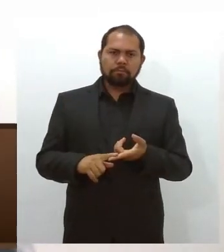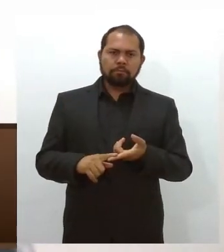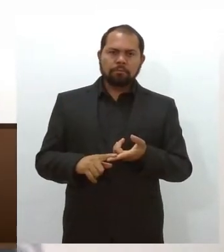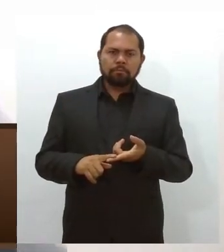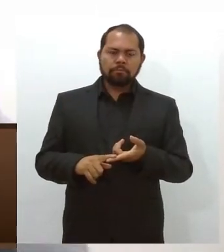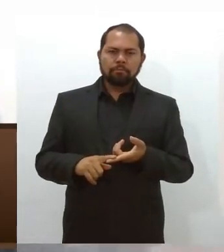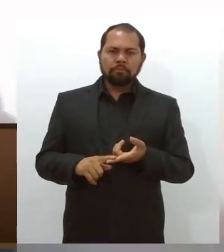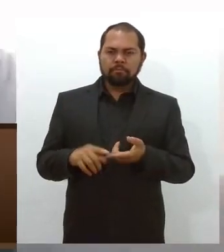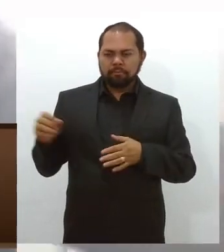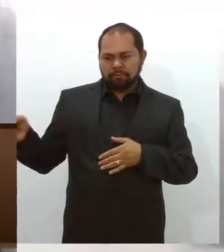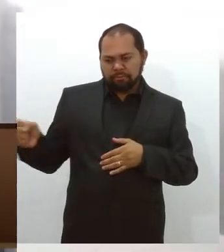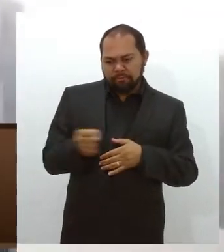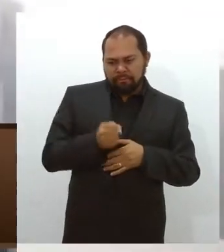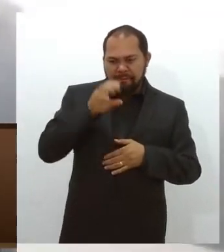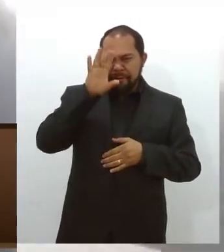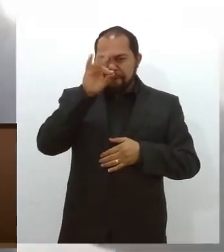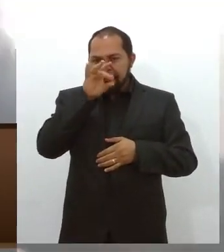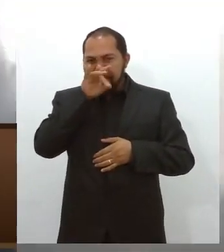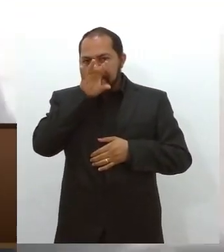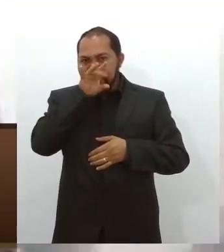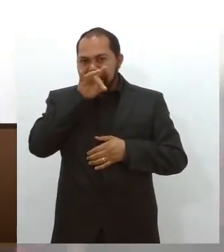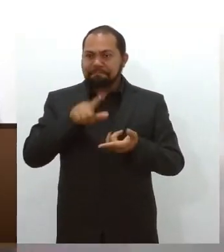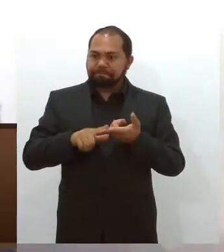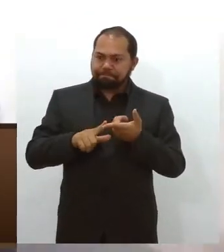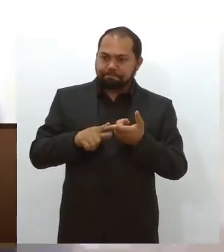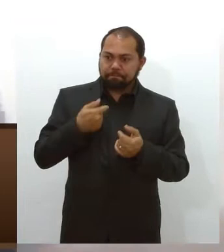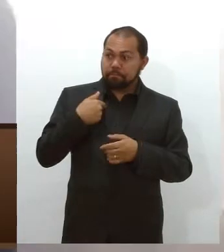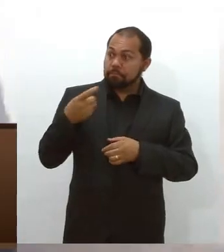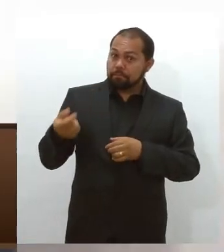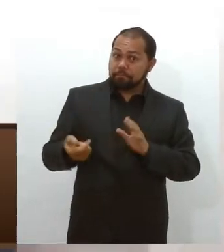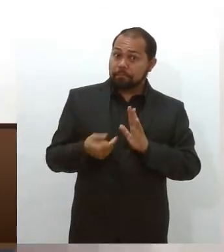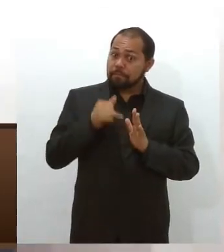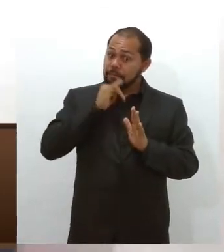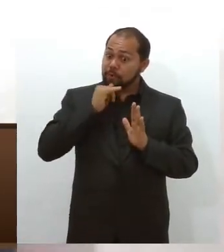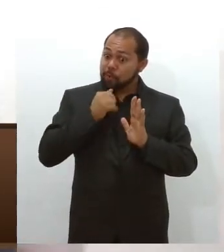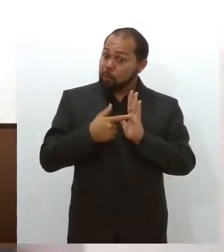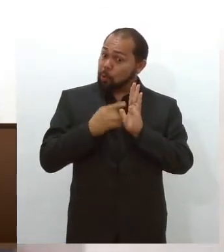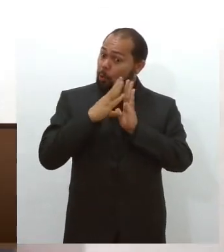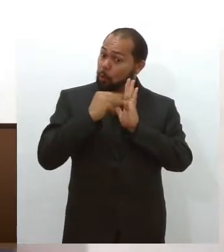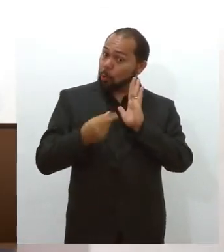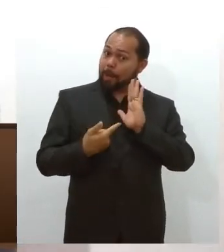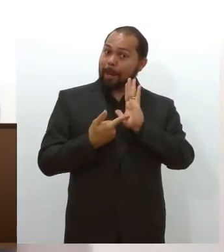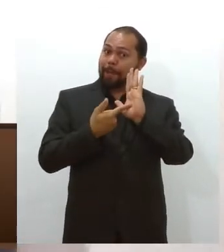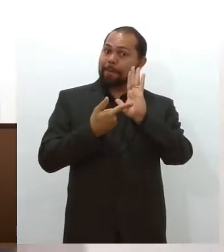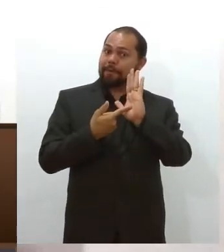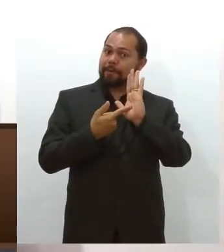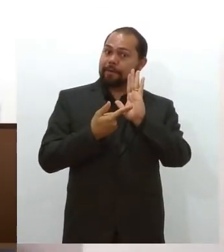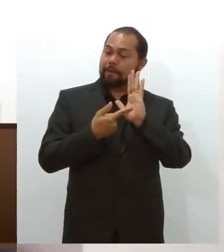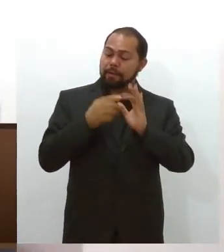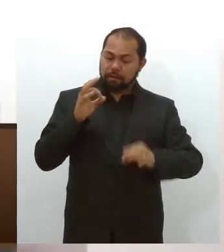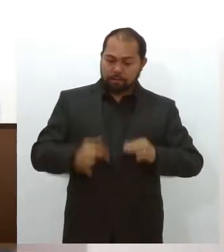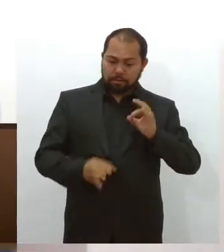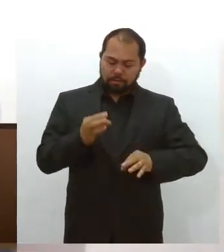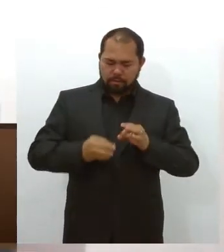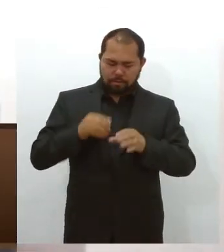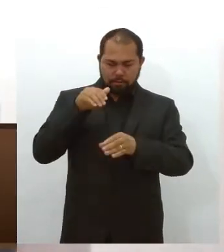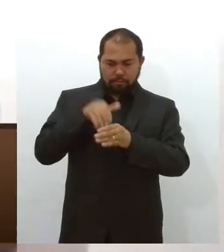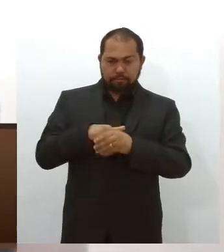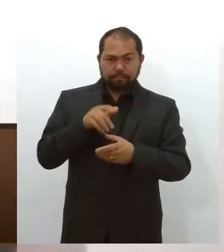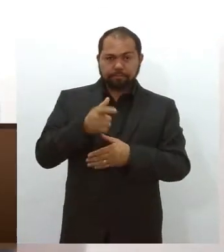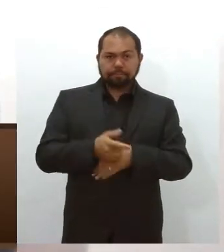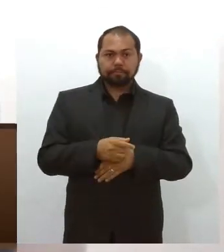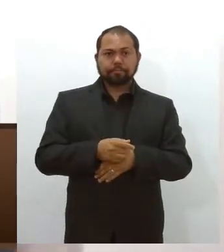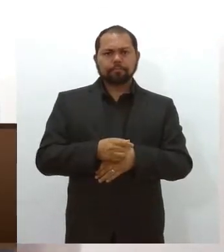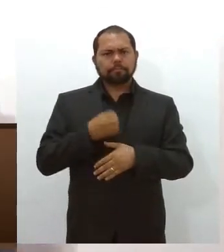sua cola, né? Nós temos aqui, inclusive, um modelo de cola da Justiça Eleitoral e é importante